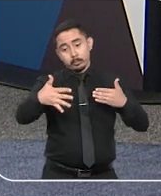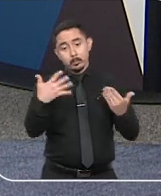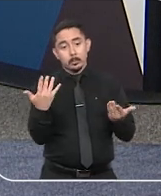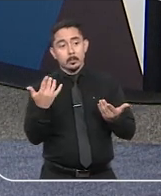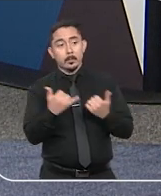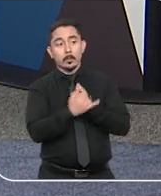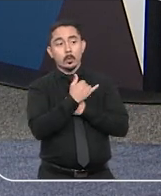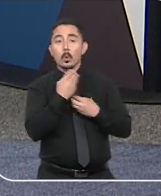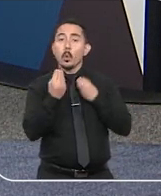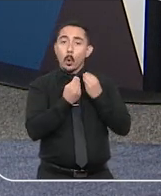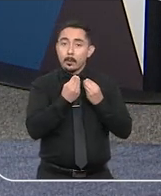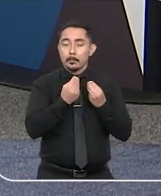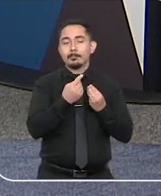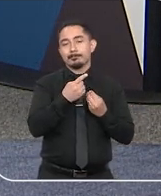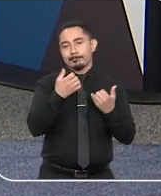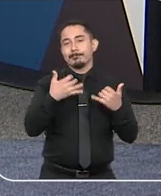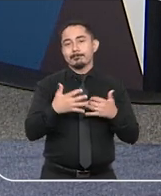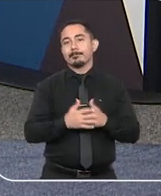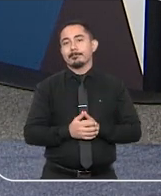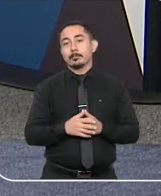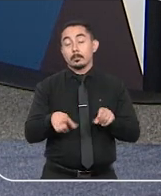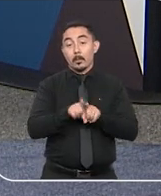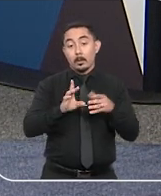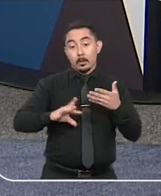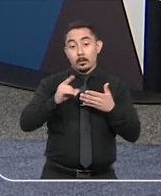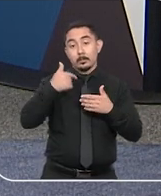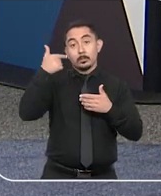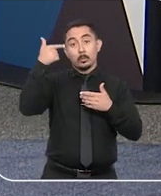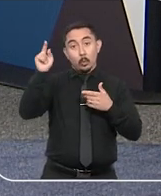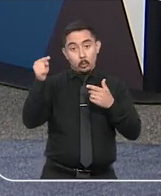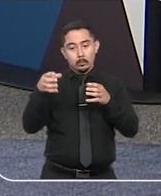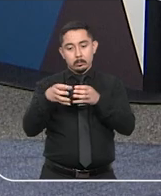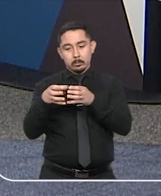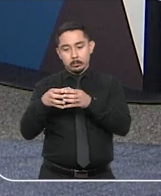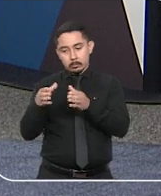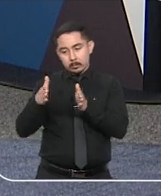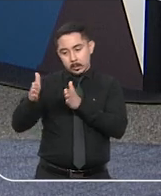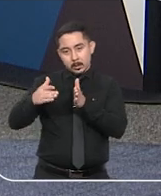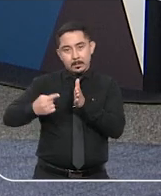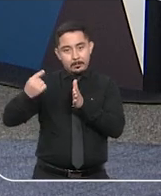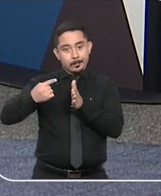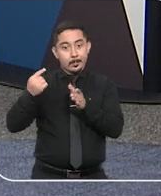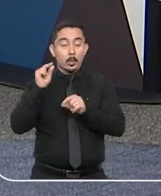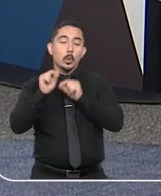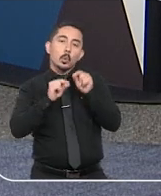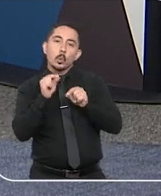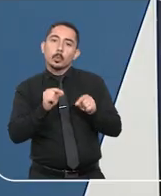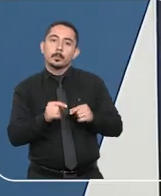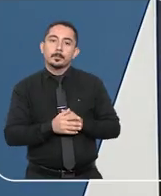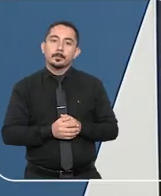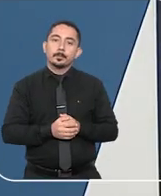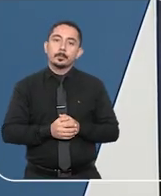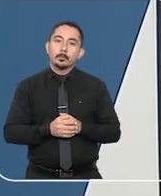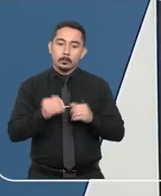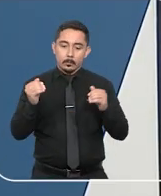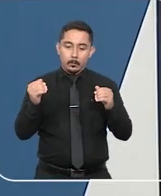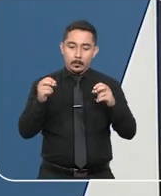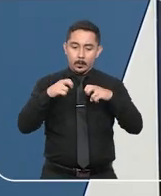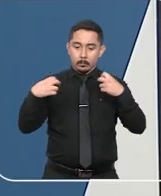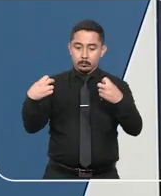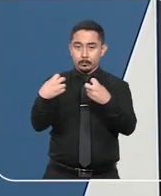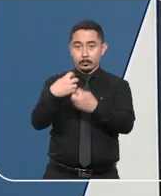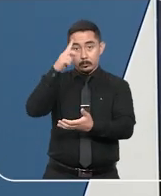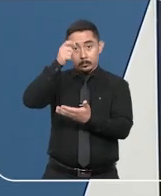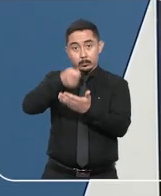da falência. E temos ainda outro destaque da primeira sessão, qual que é ele? Isso mesmo, Kátia. O